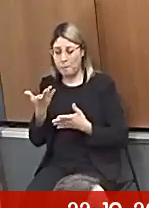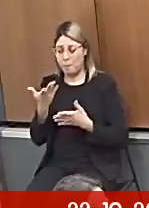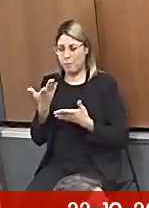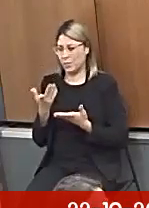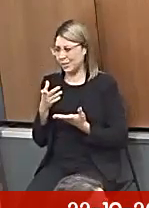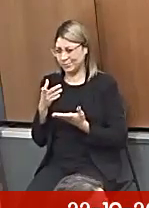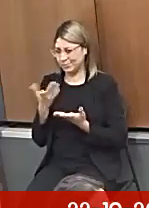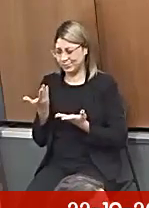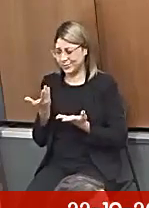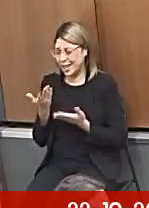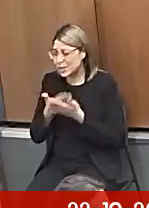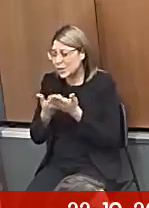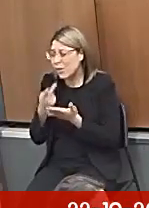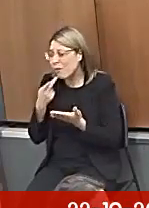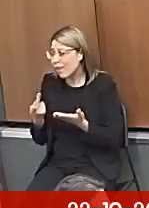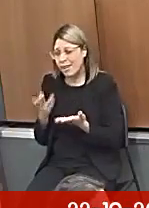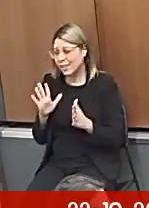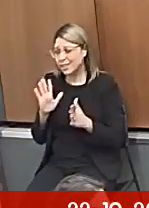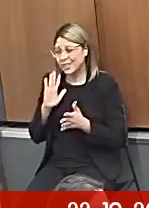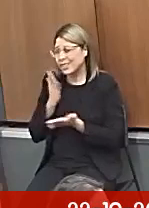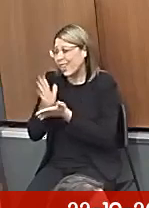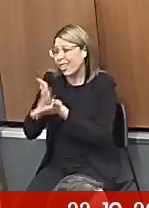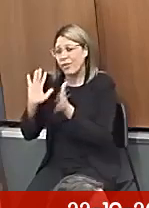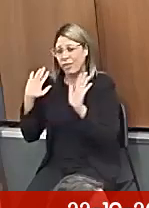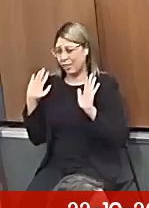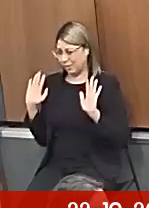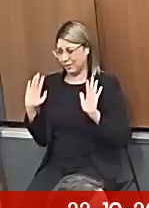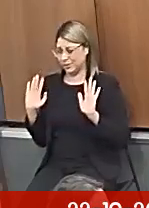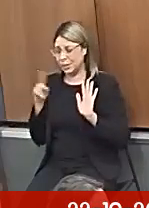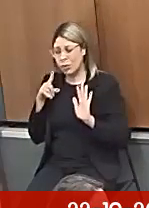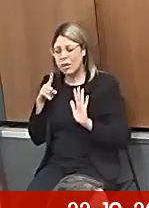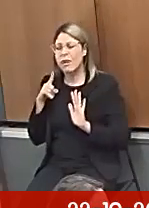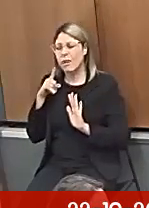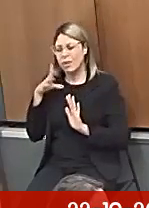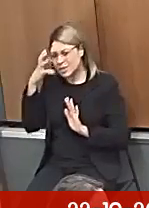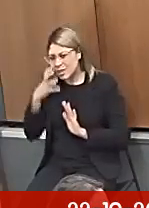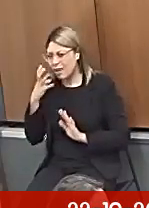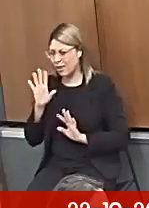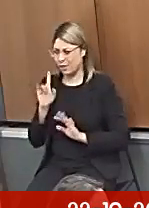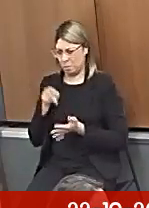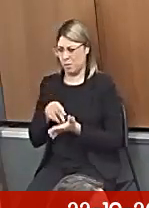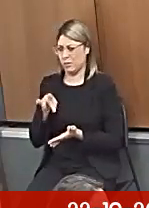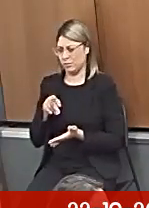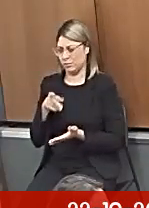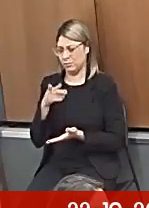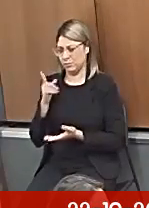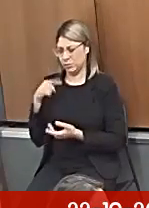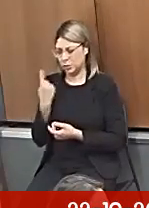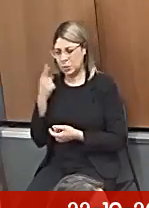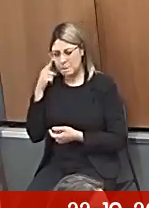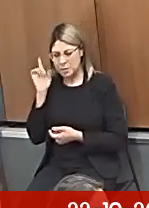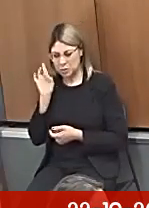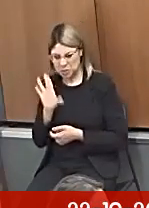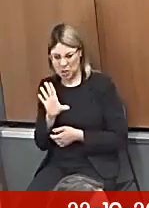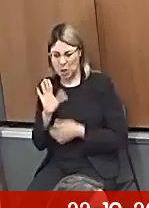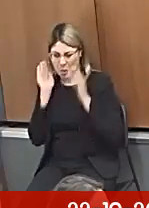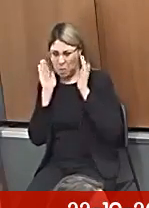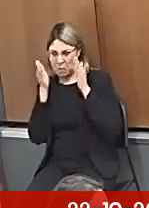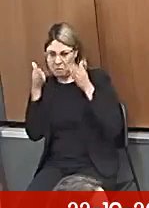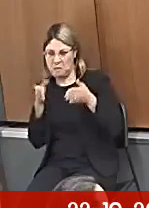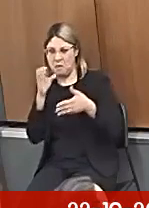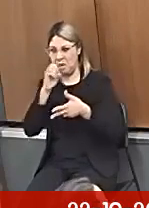discurso das escolas é surreal nesse ponto. Então, é muito grave que a gente se paute em ranking de